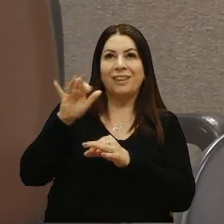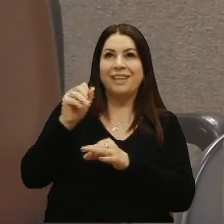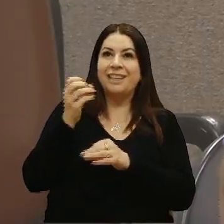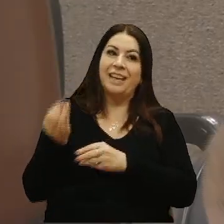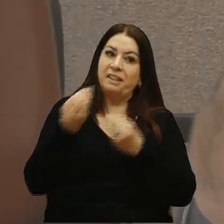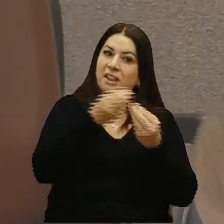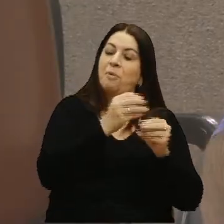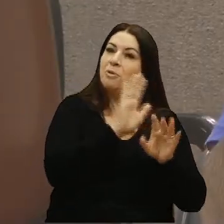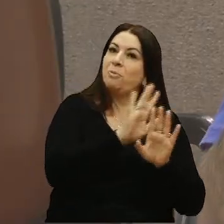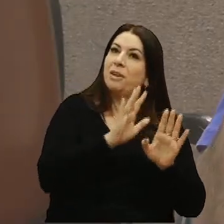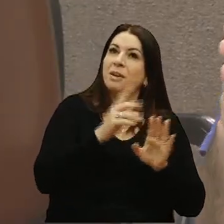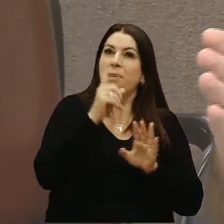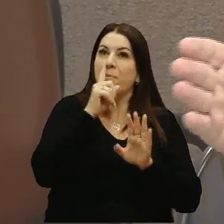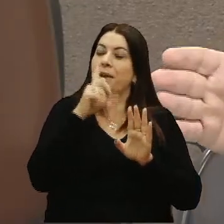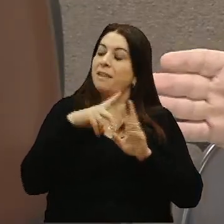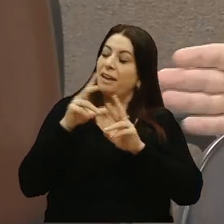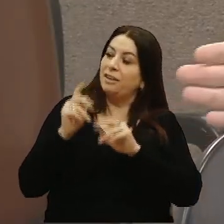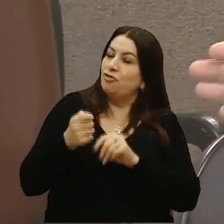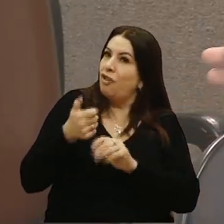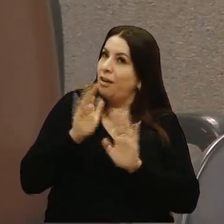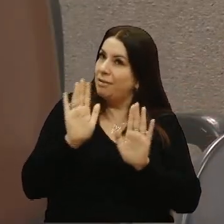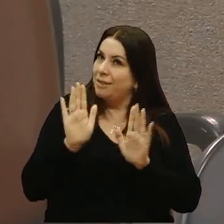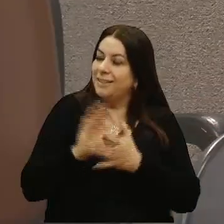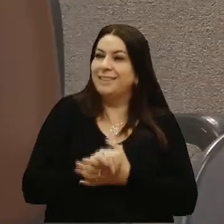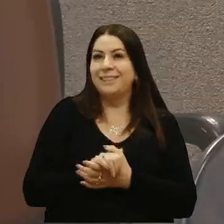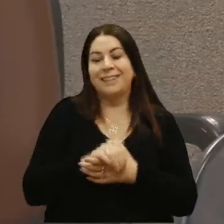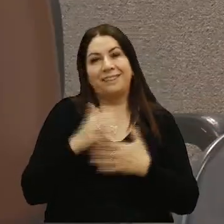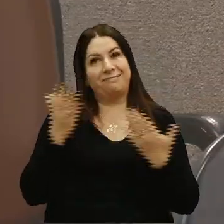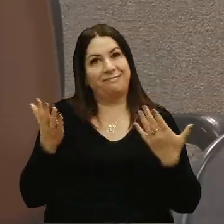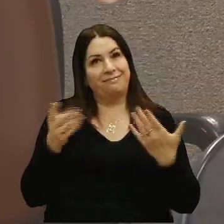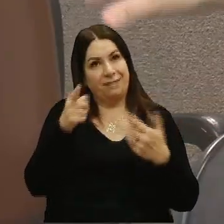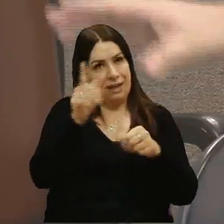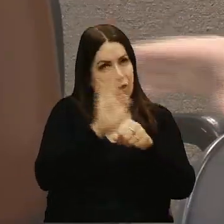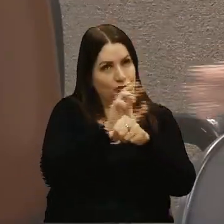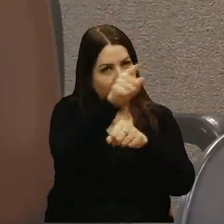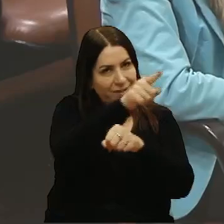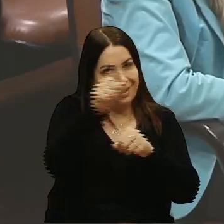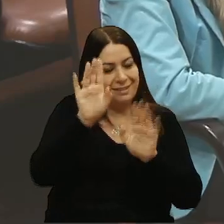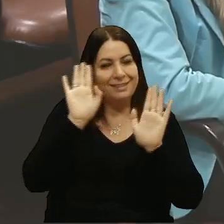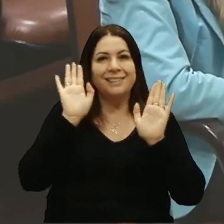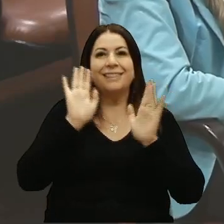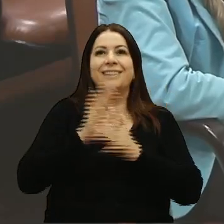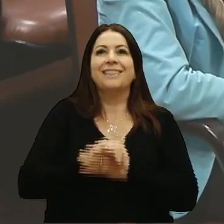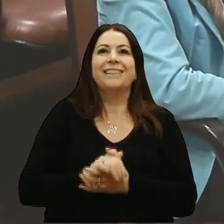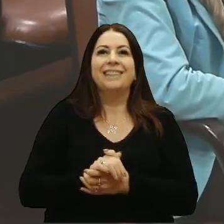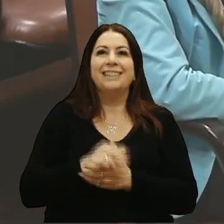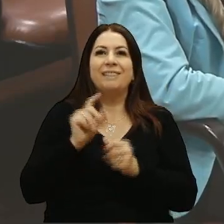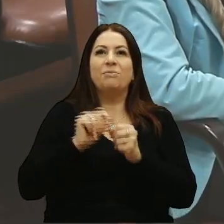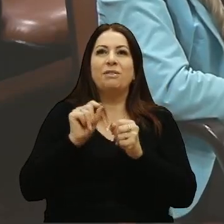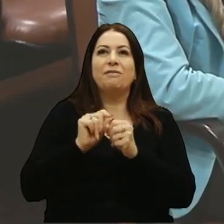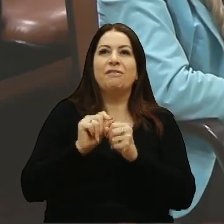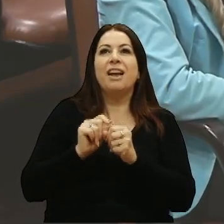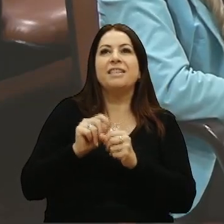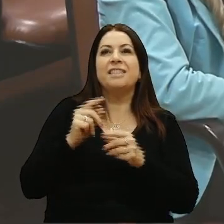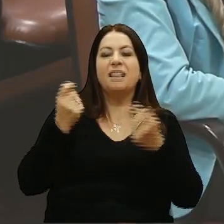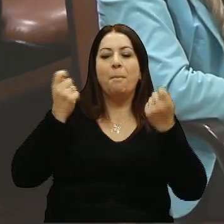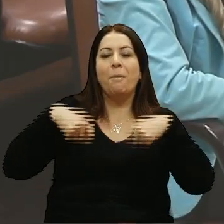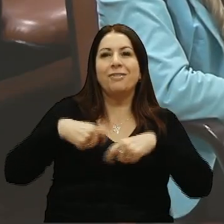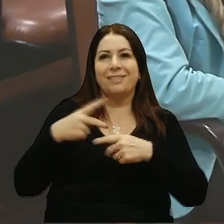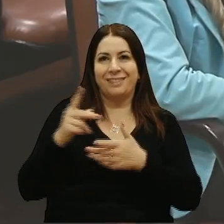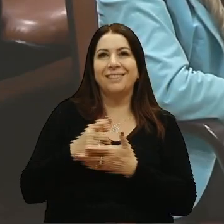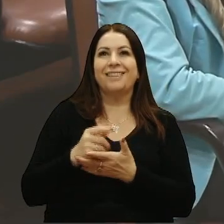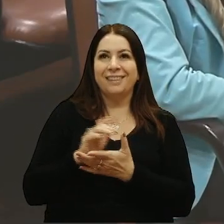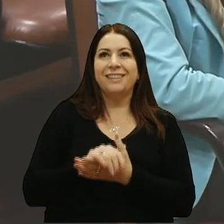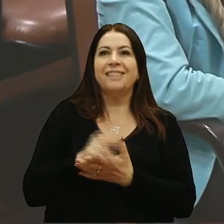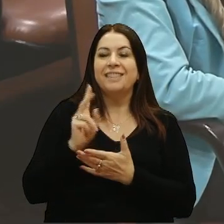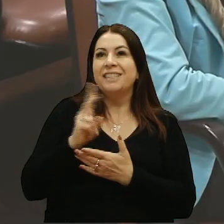bem. Então, minha mãe tem ainda a chance. Então, ela que ajude vocês agora, né? Porque ela sempre faz a fezinha dela. Então, era um trato que eles